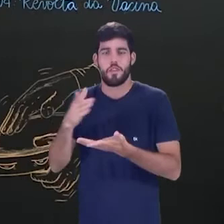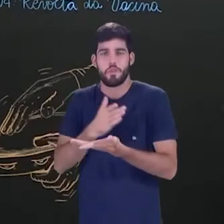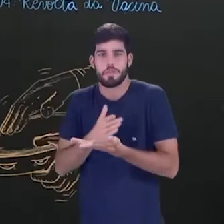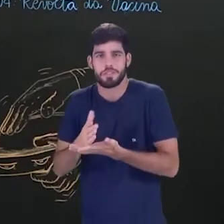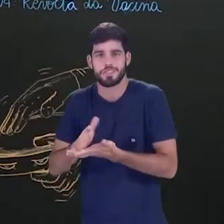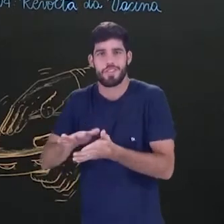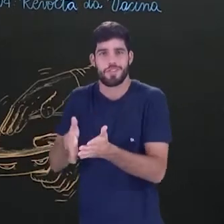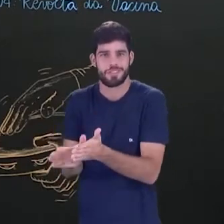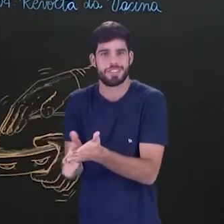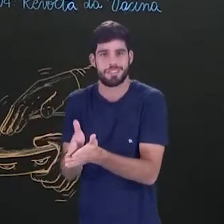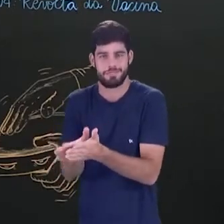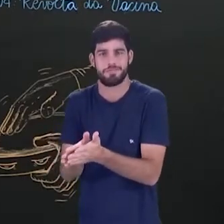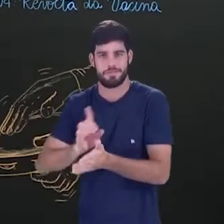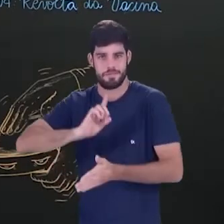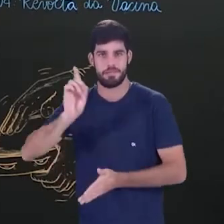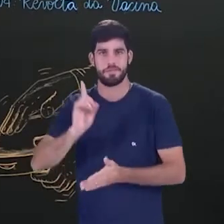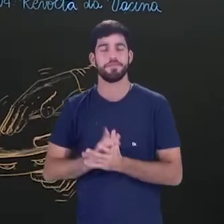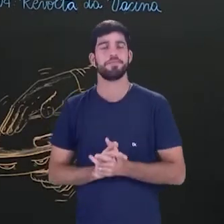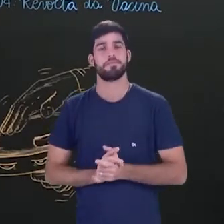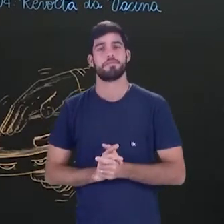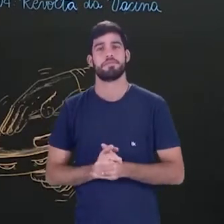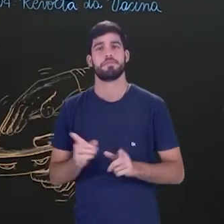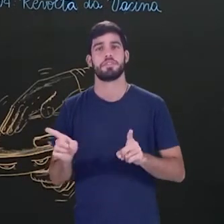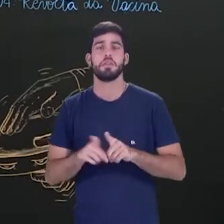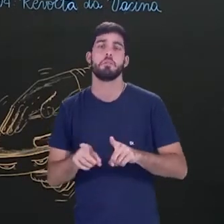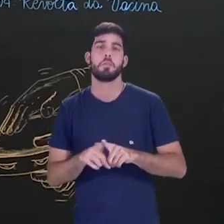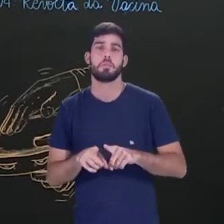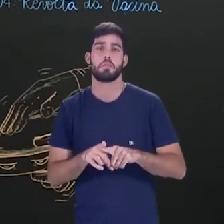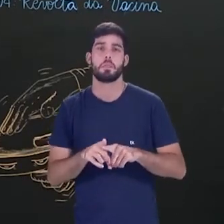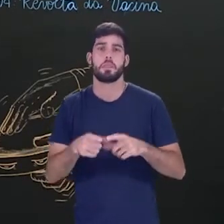de partido alto, e foi também um local muito